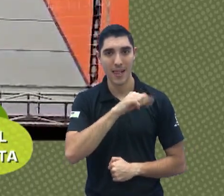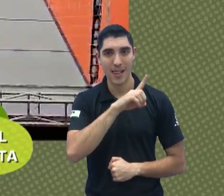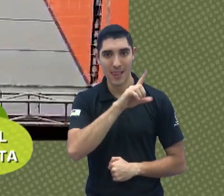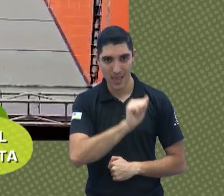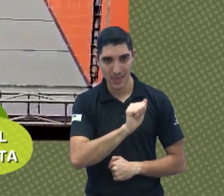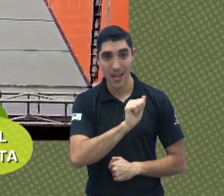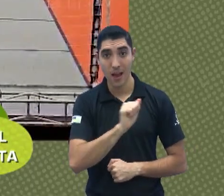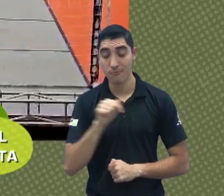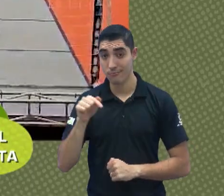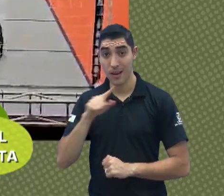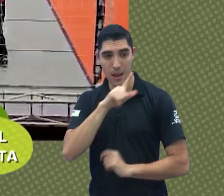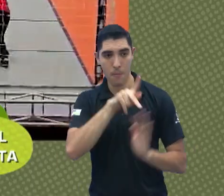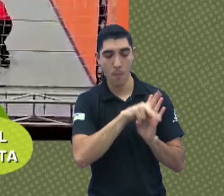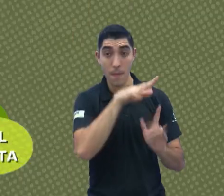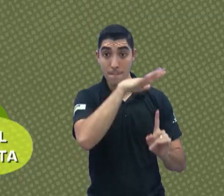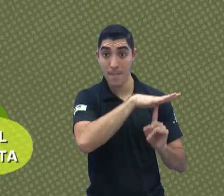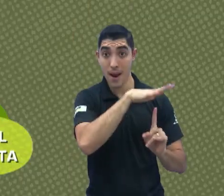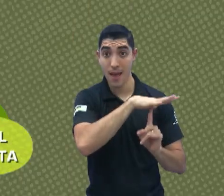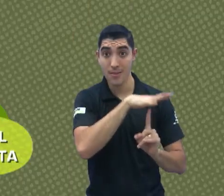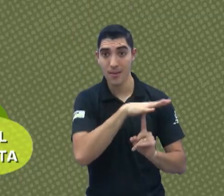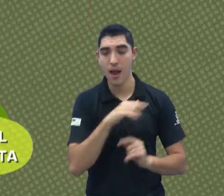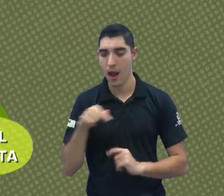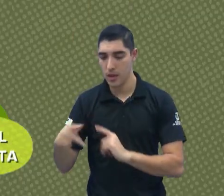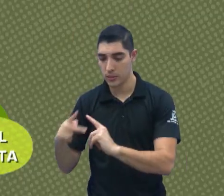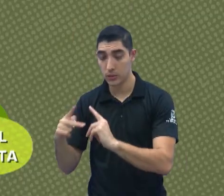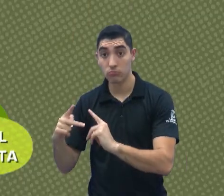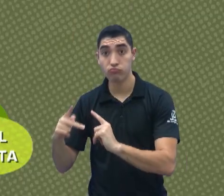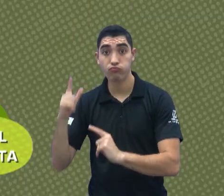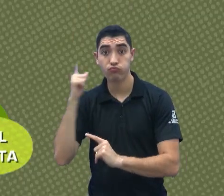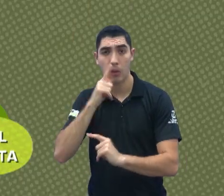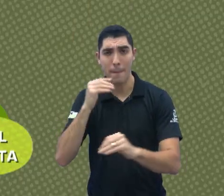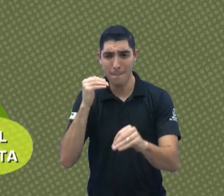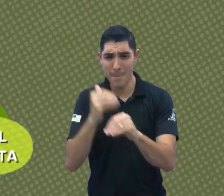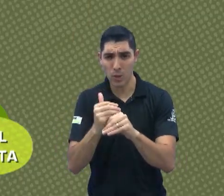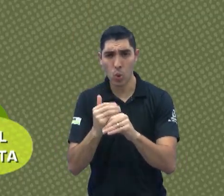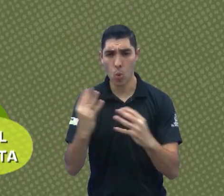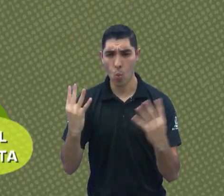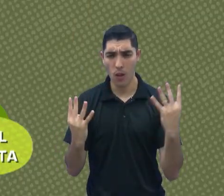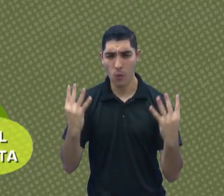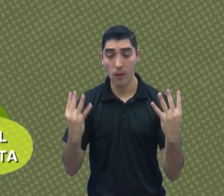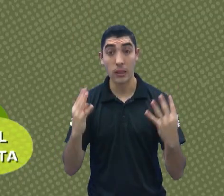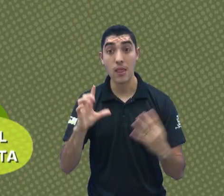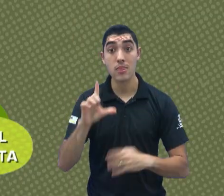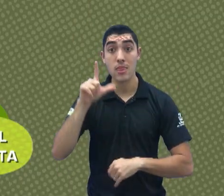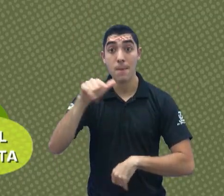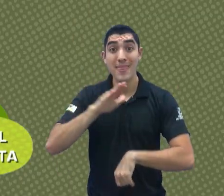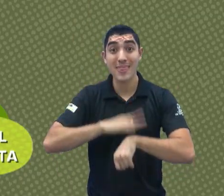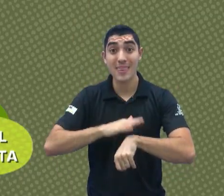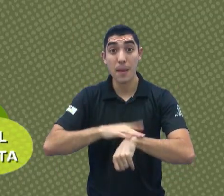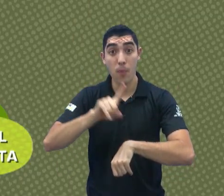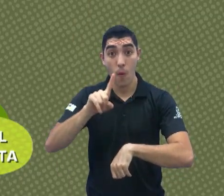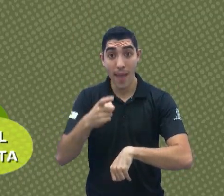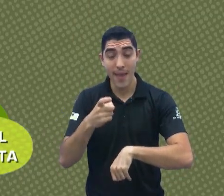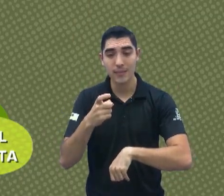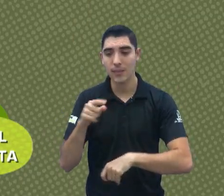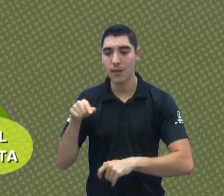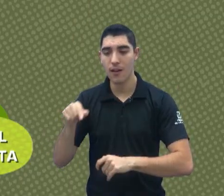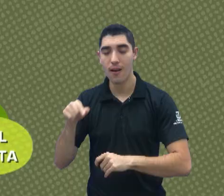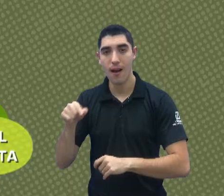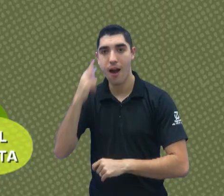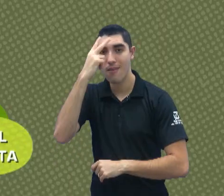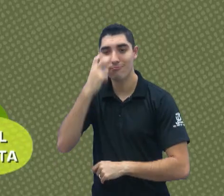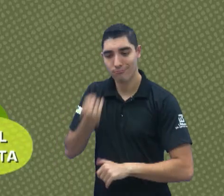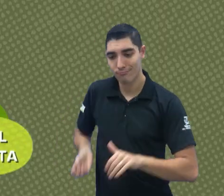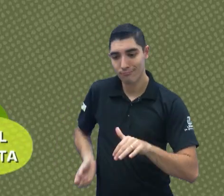no Paraná. E depois de um empate em 4-4 no tempo regulamentar, a partida foi para a prorrogação no Golden Goal e num